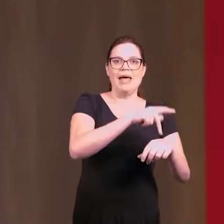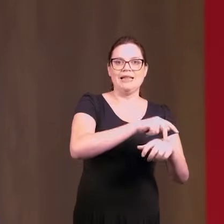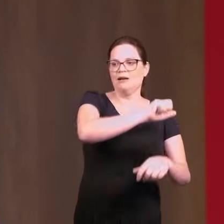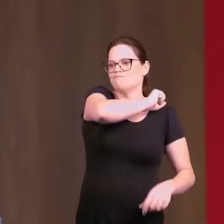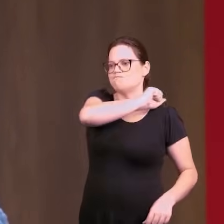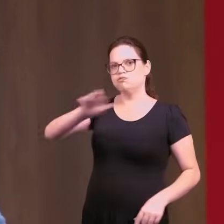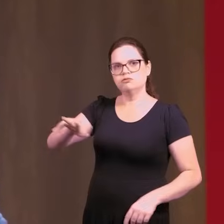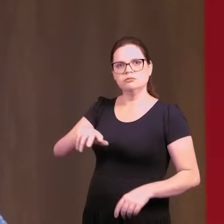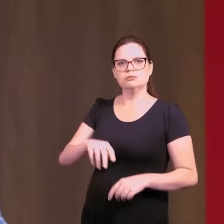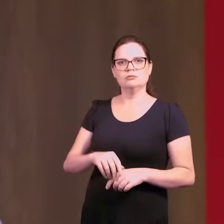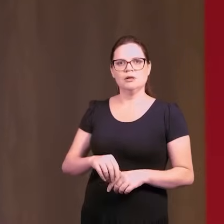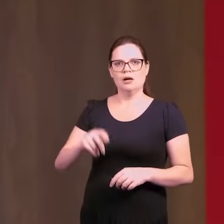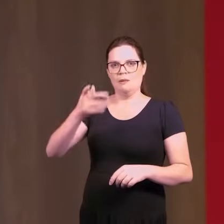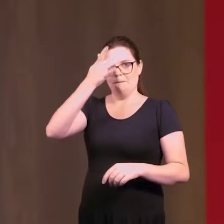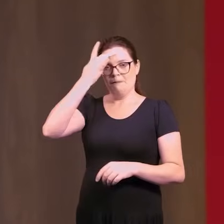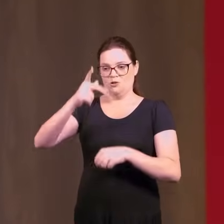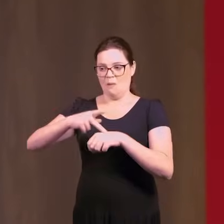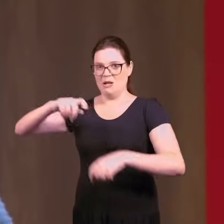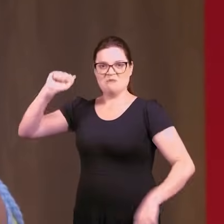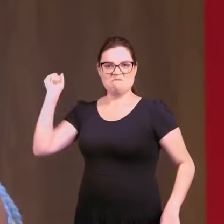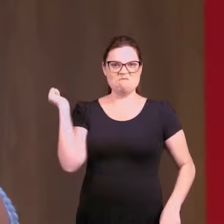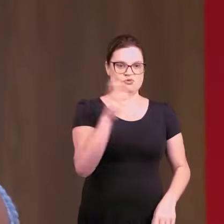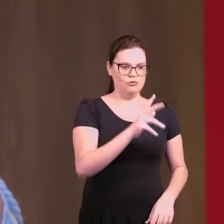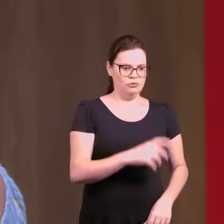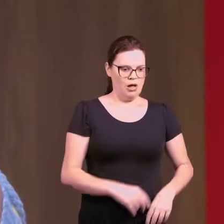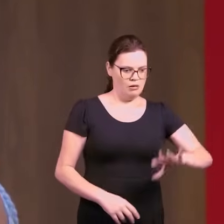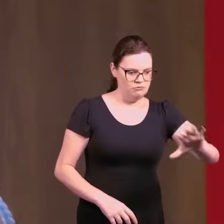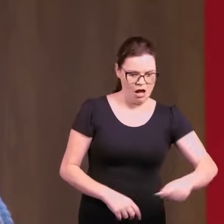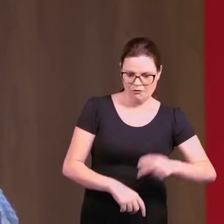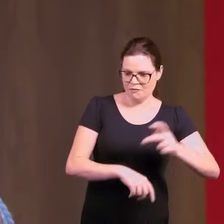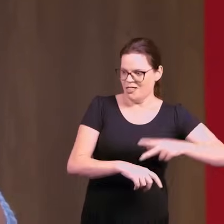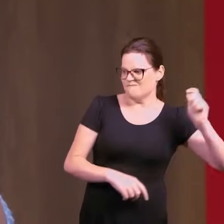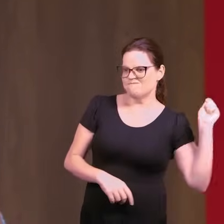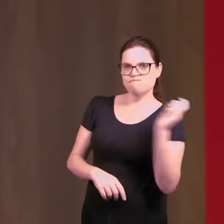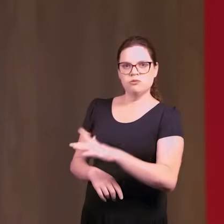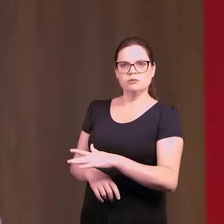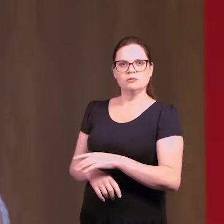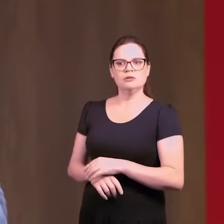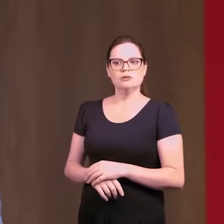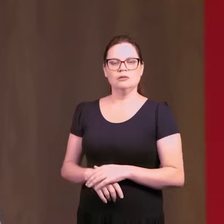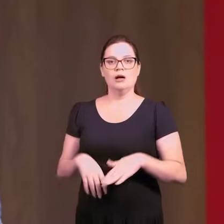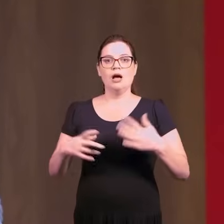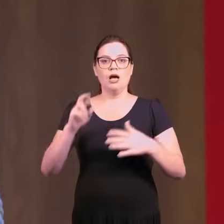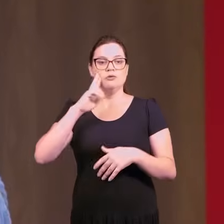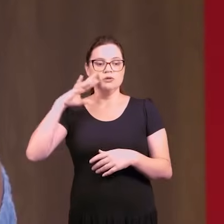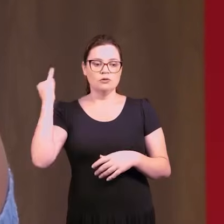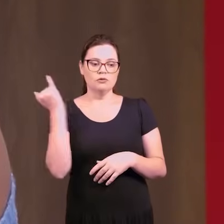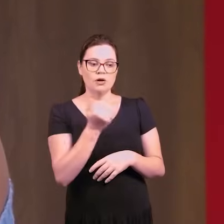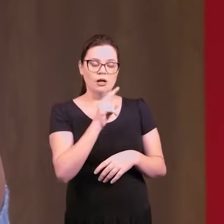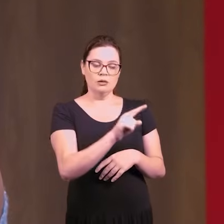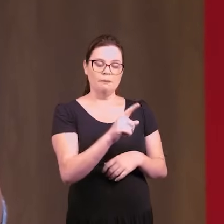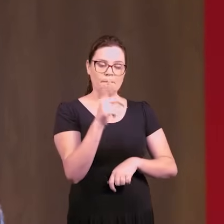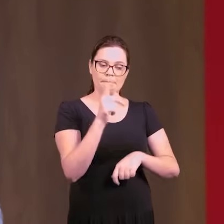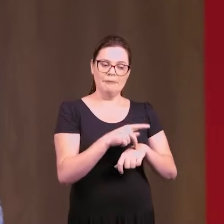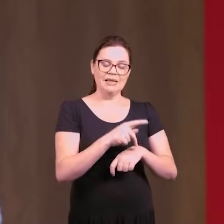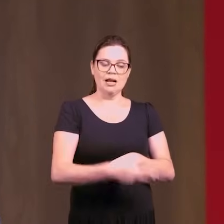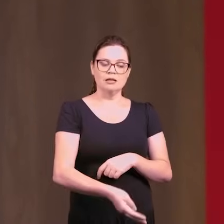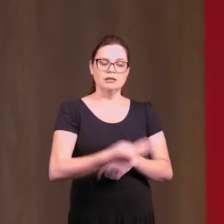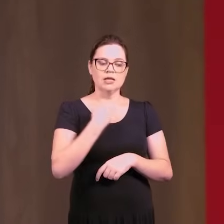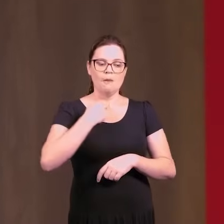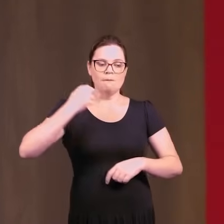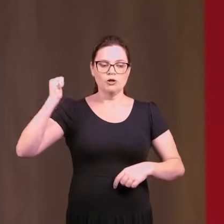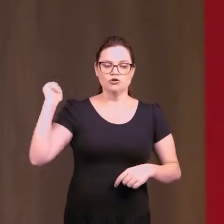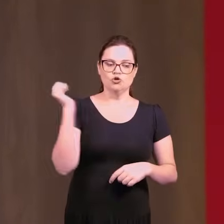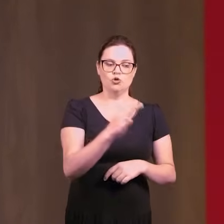devolvia. Ela devolvia nas pessoas. E aí o Senhor falava com ela, pedra a gente não joga e a gente